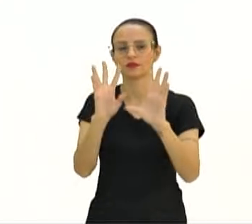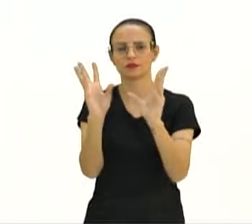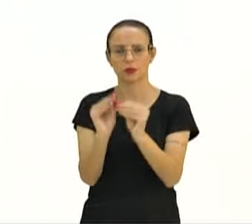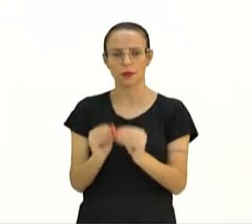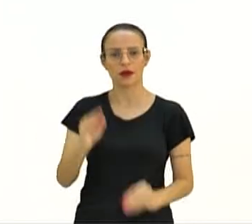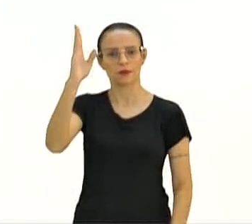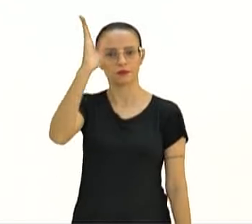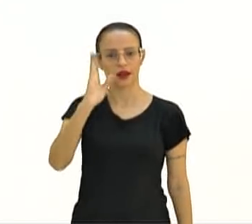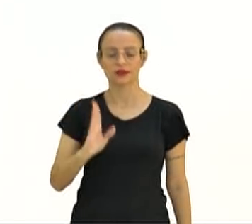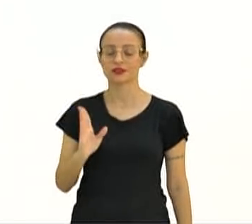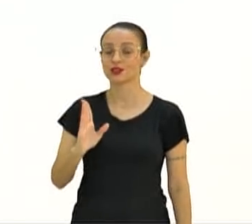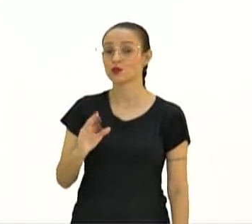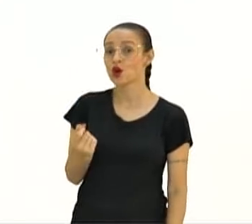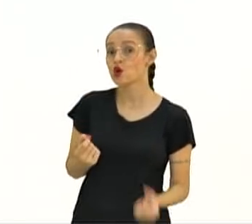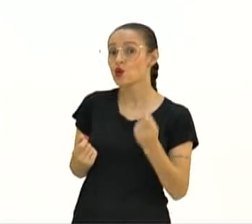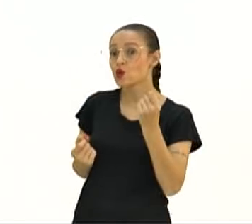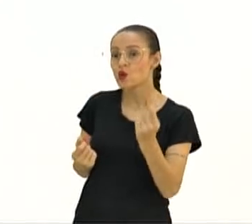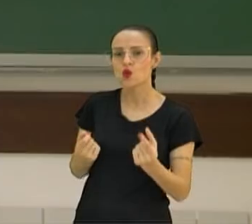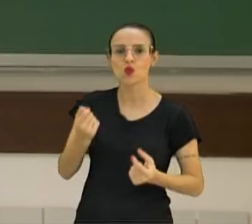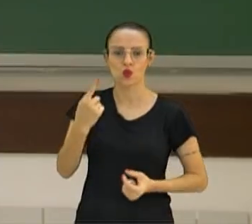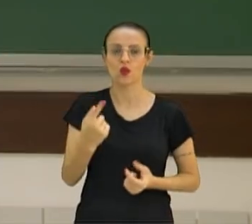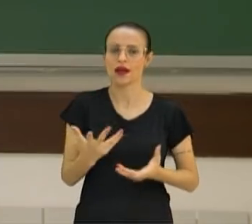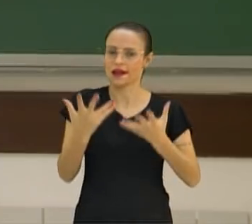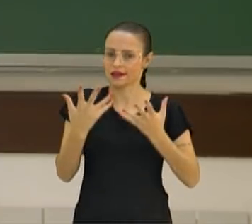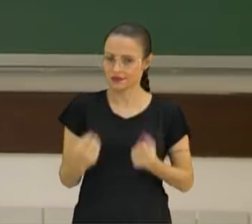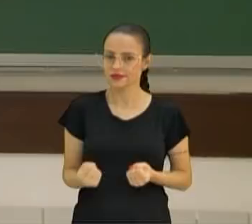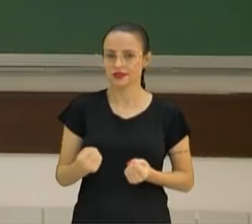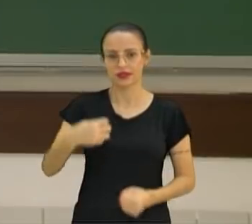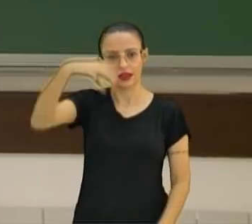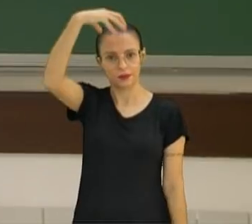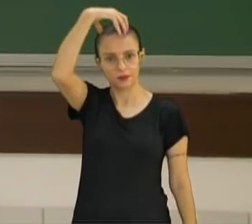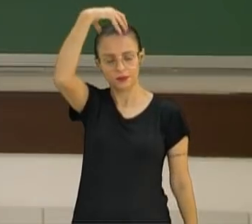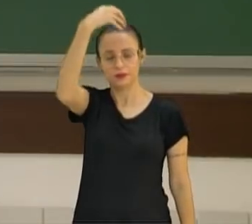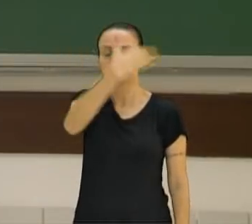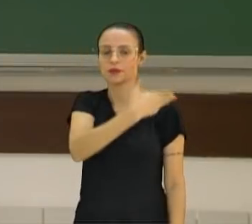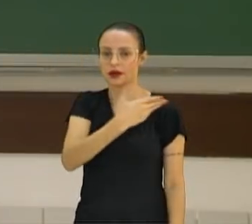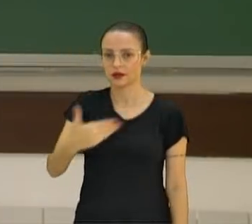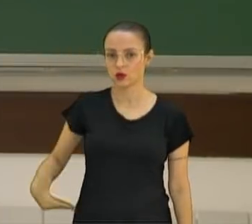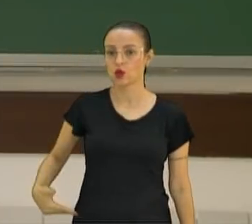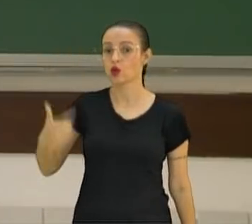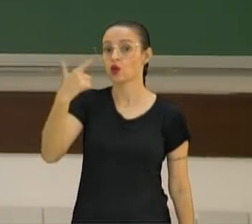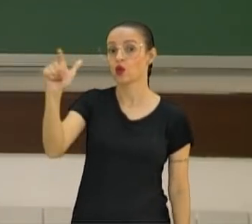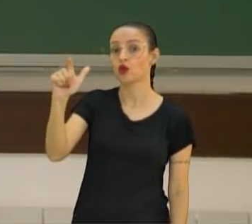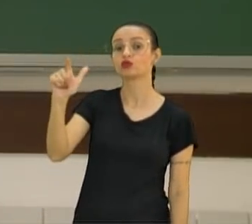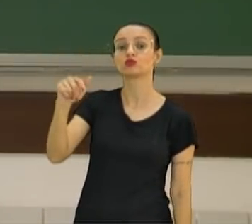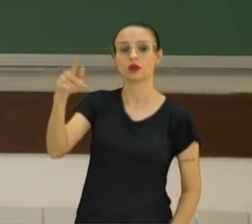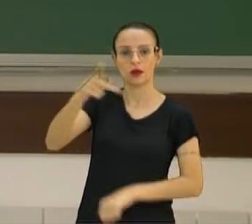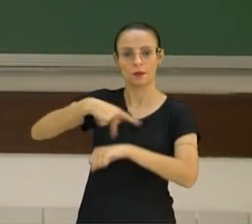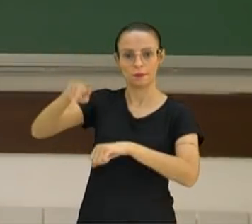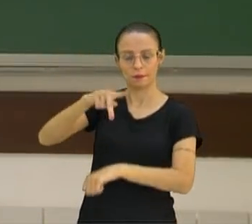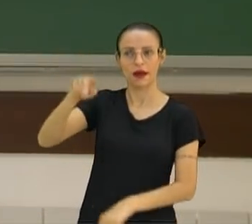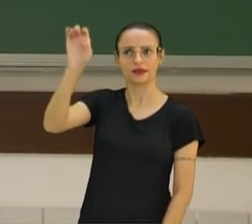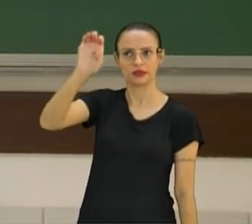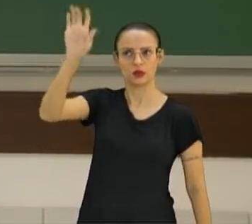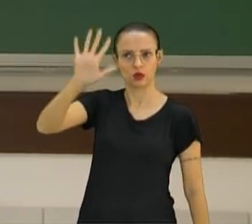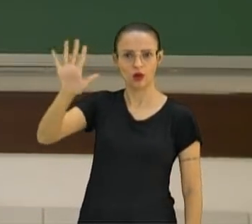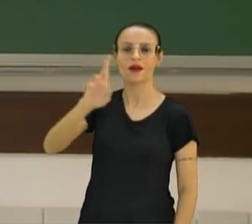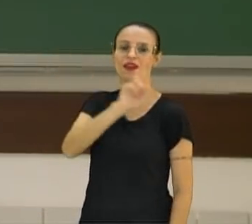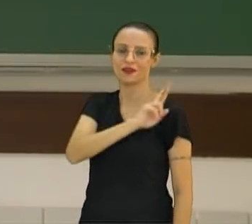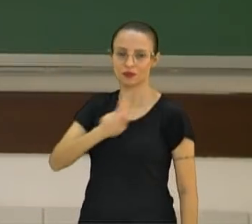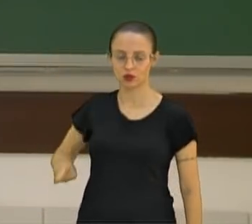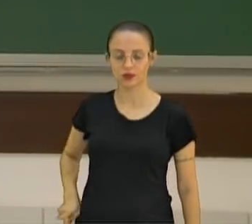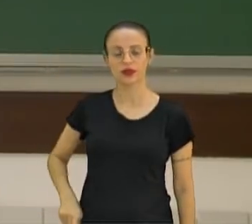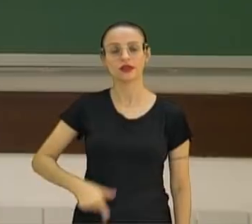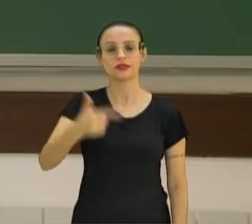O Brasil foi uma exceção ao adotar uma monarquia, enquanto os outros países da América adotaram uma república. O segundo reinado teve início